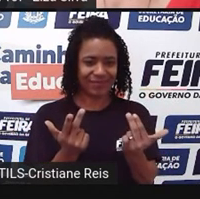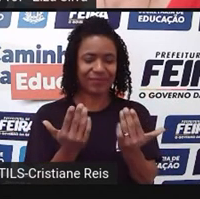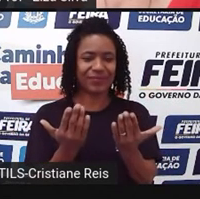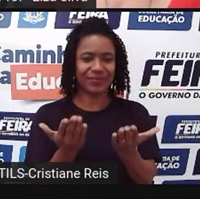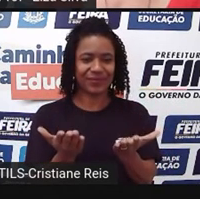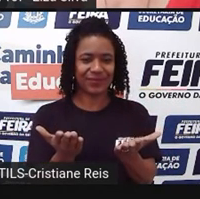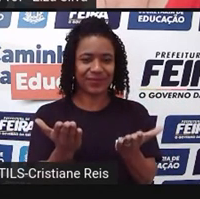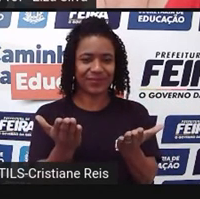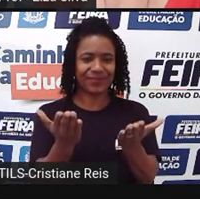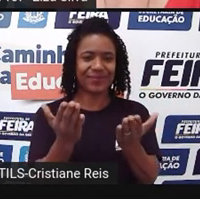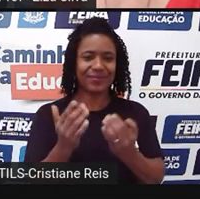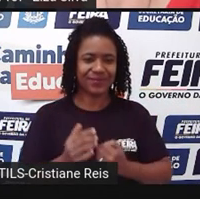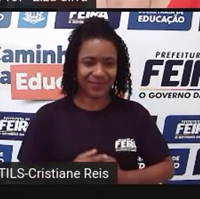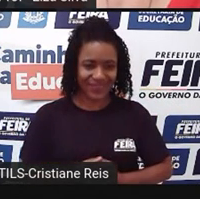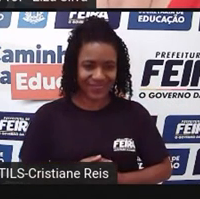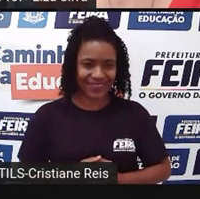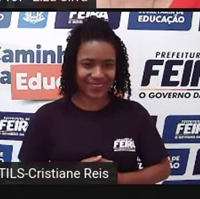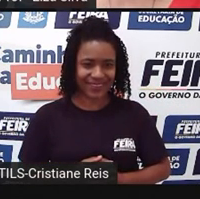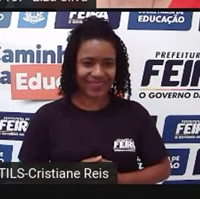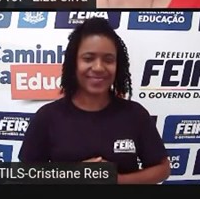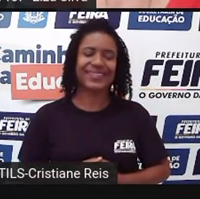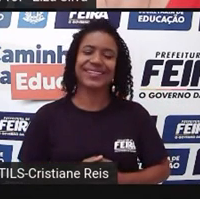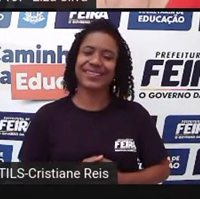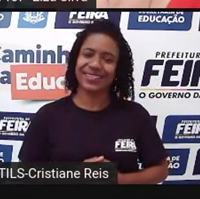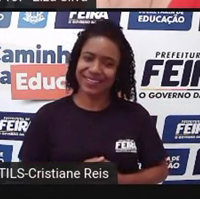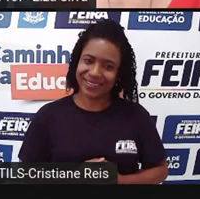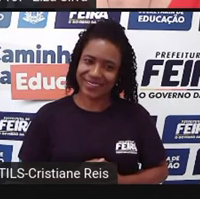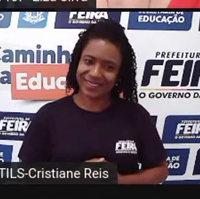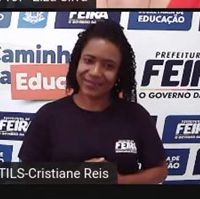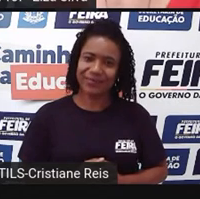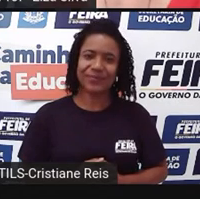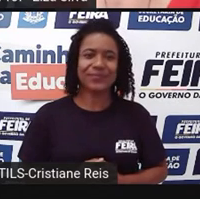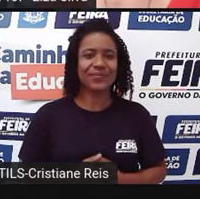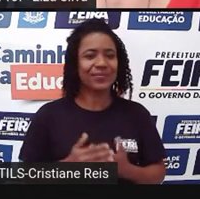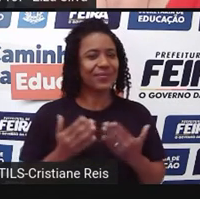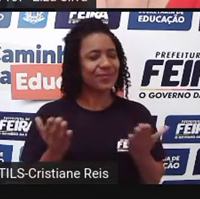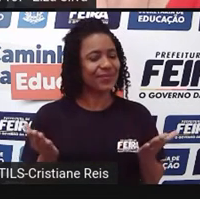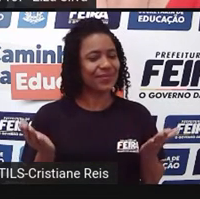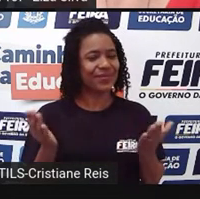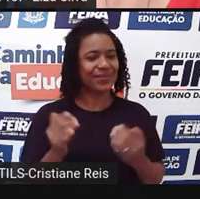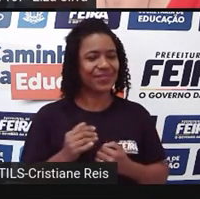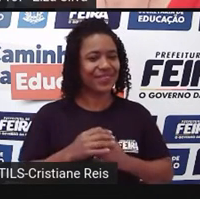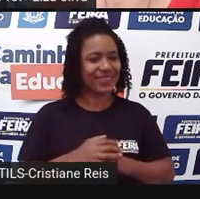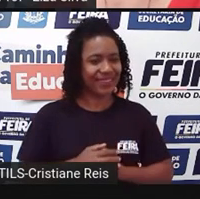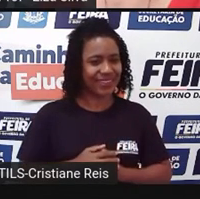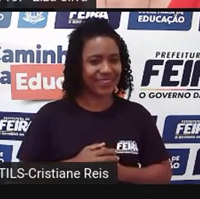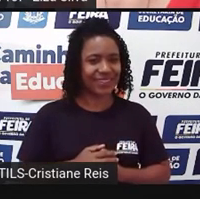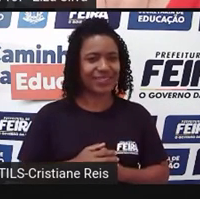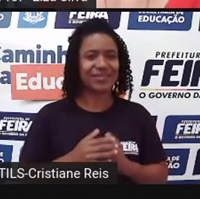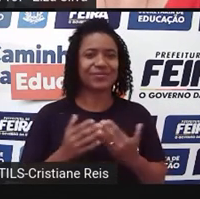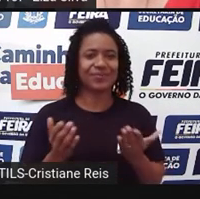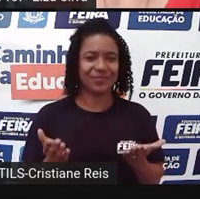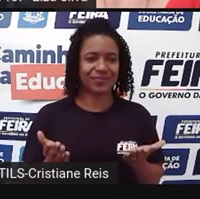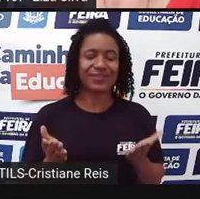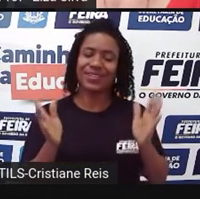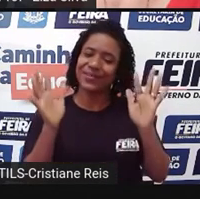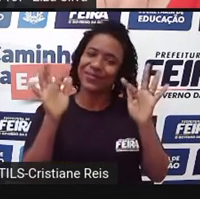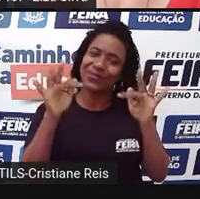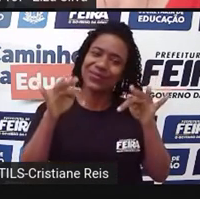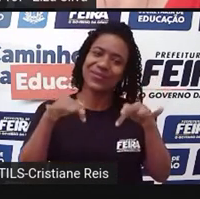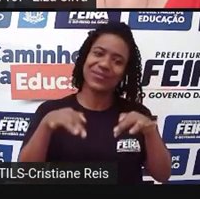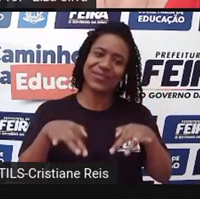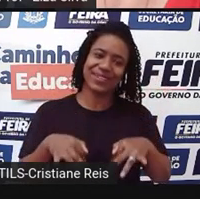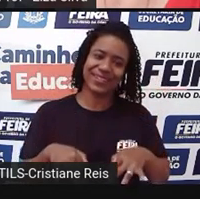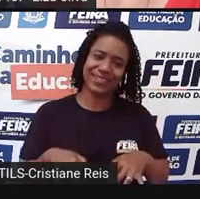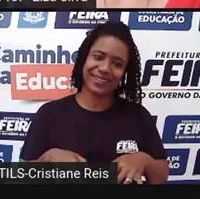na imagem espelhada na tela ok sou não nossa aula né terminou